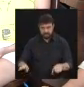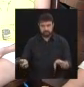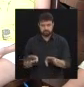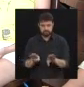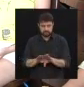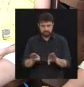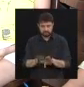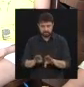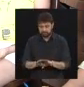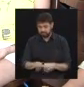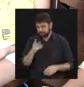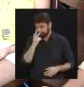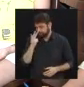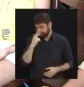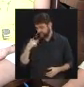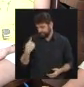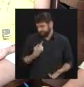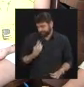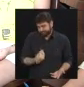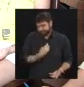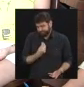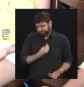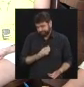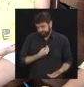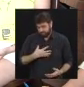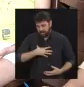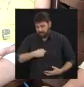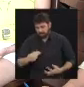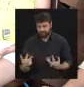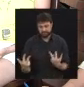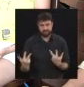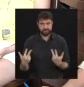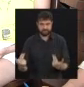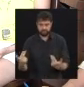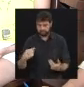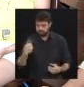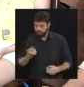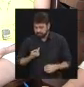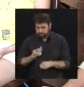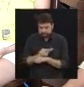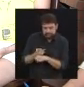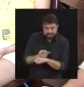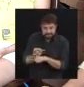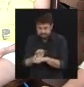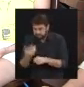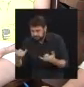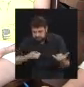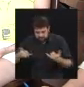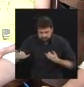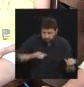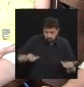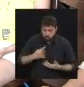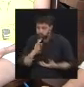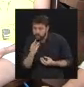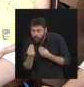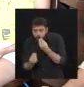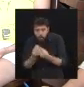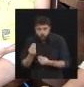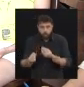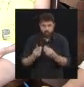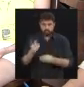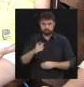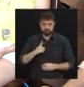né, numa situação muito parecida com a nossa também, né, de buscar informação, de buscar conhecimento,